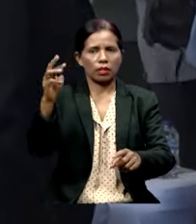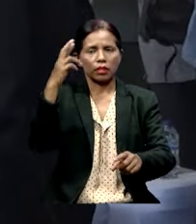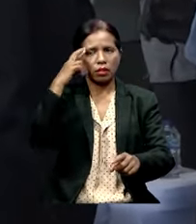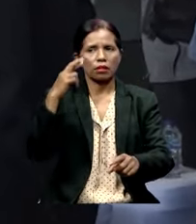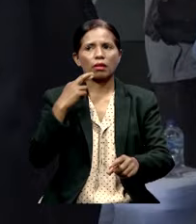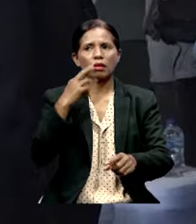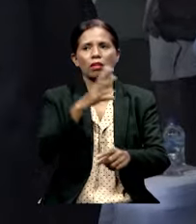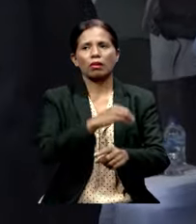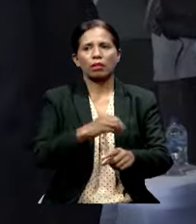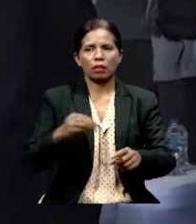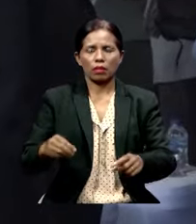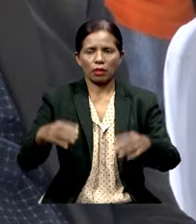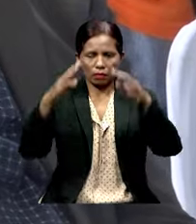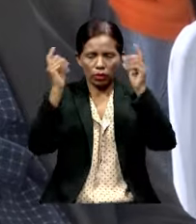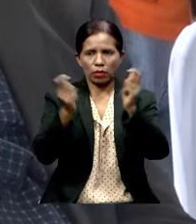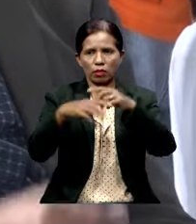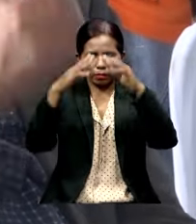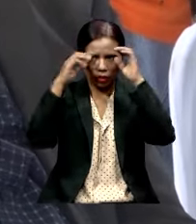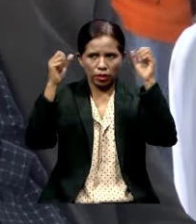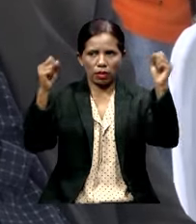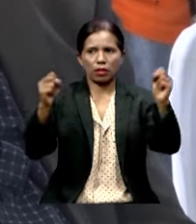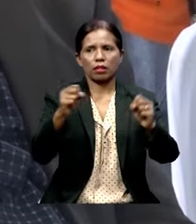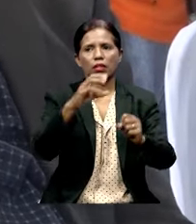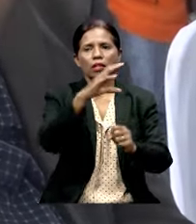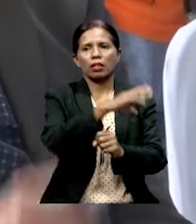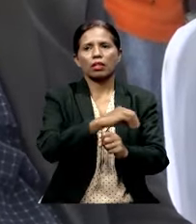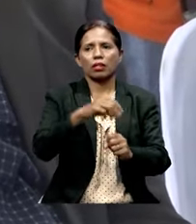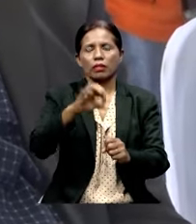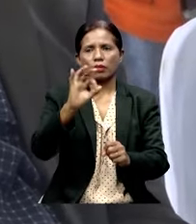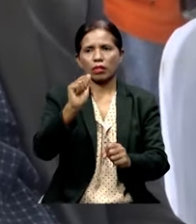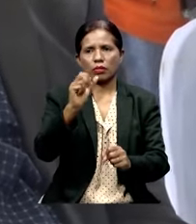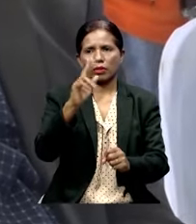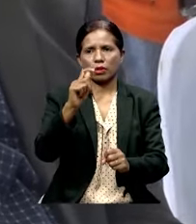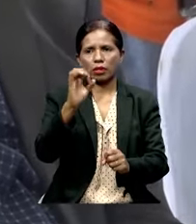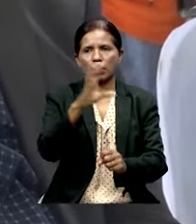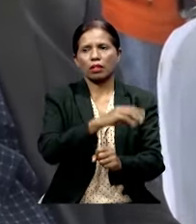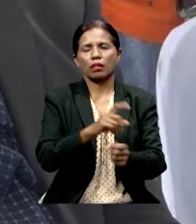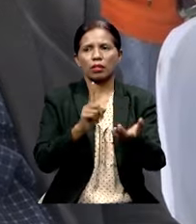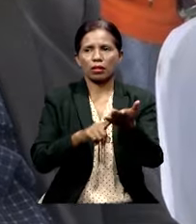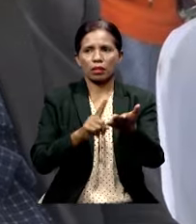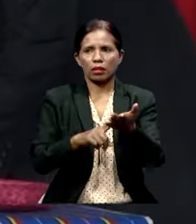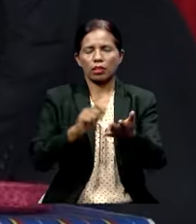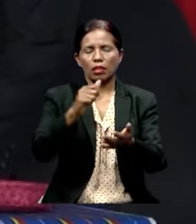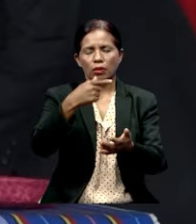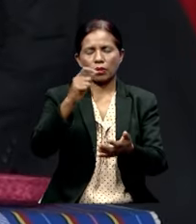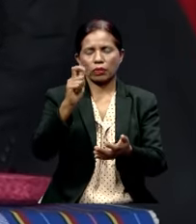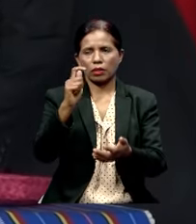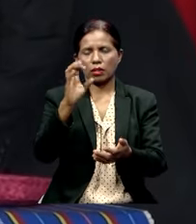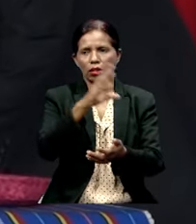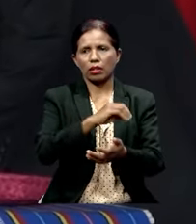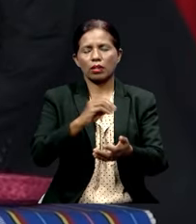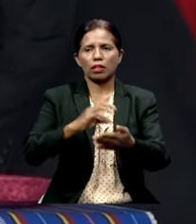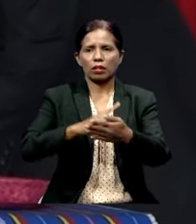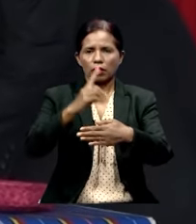Guzmão, ora substitui presidente de Comissão Função Pública, cessante Faustino Cardoso. E em discurso, Agostinho promete se